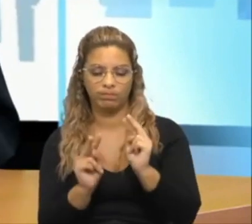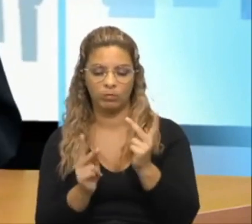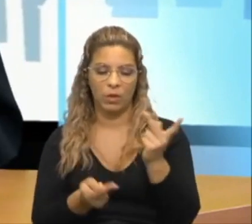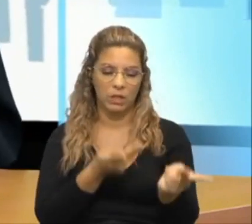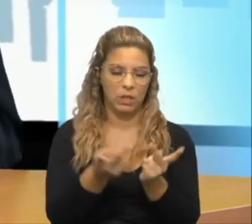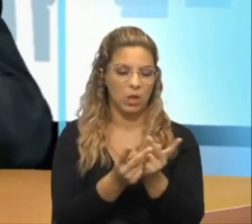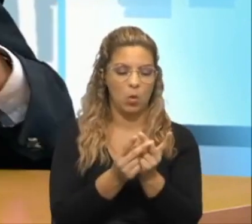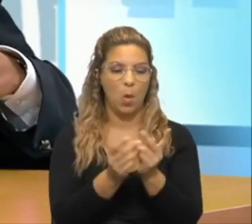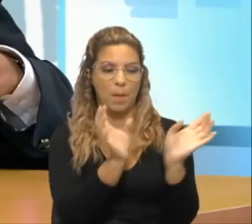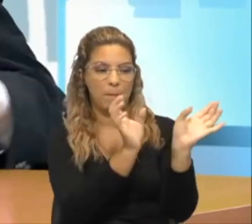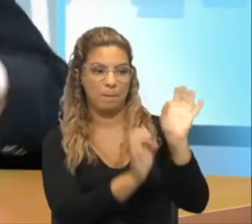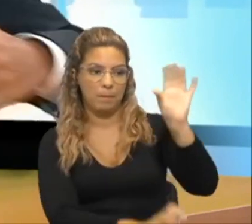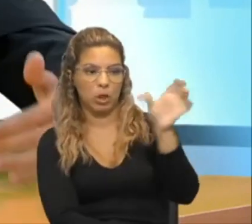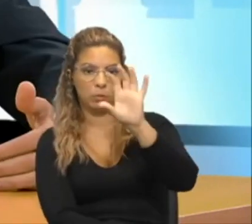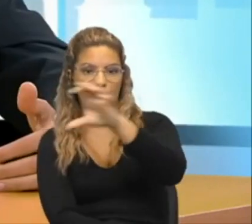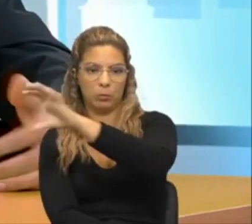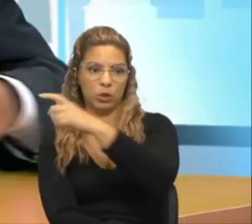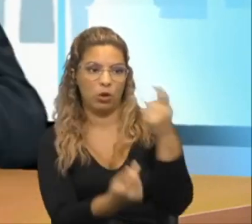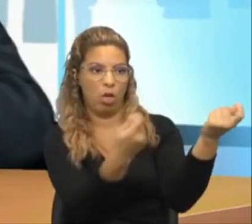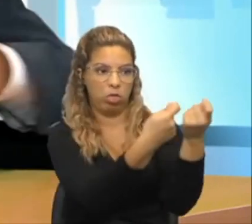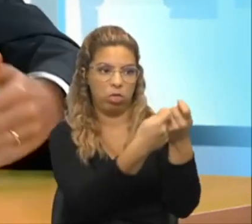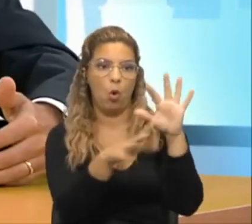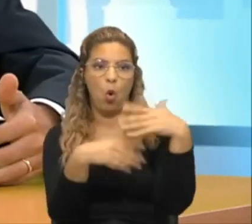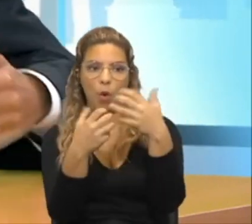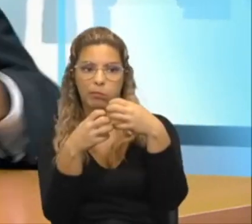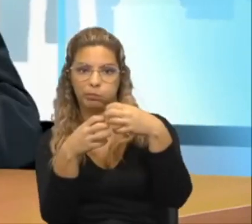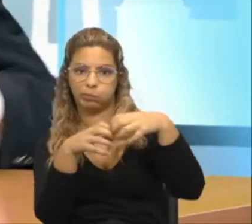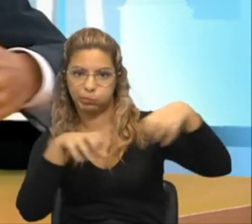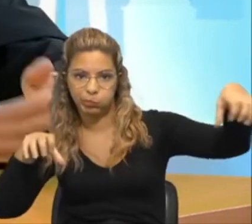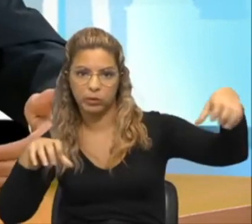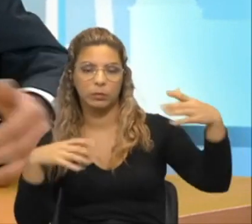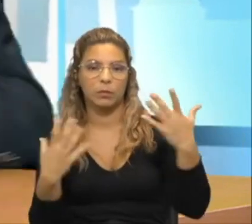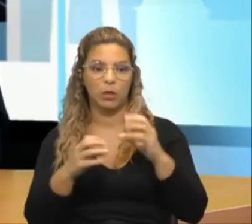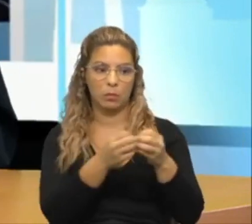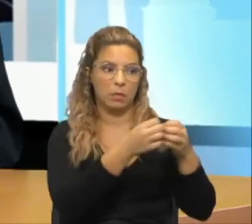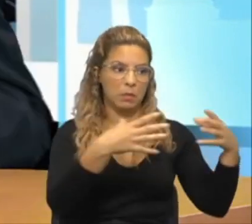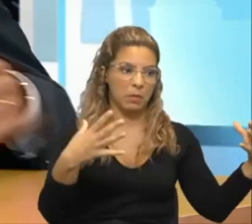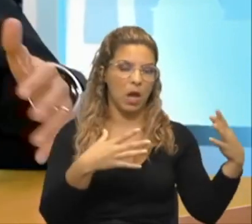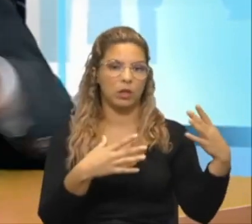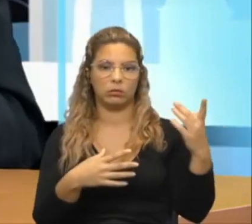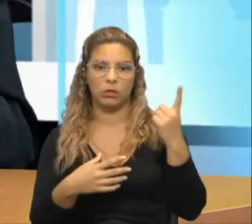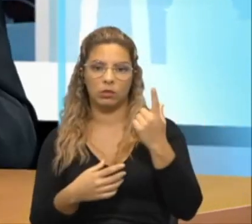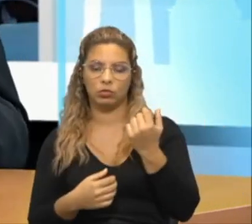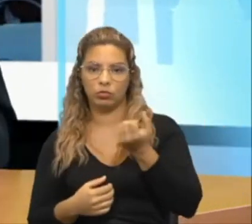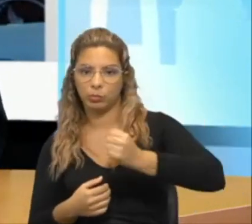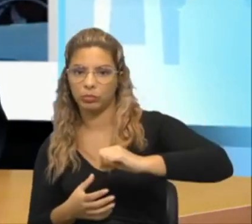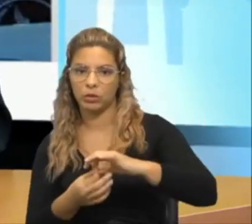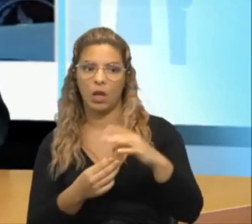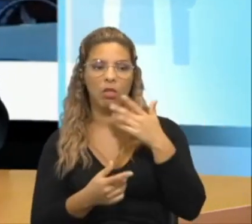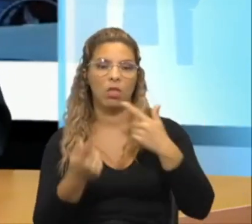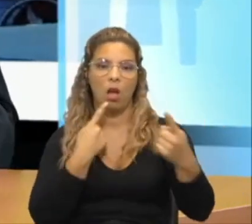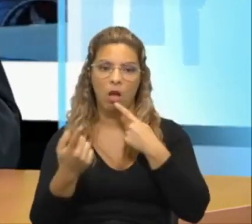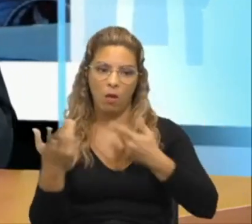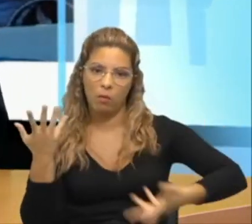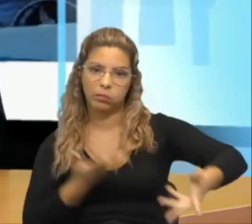afastaram, nós vemos que a polarização, o afastamento, o crescimento dos extremismos, a revolta do diálogo entre as nações é algo que